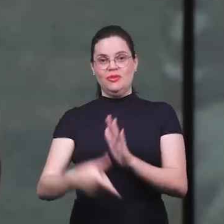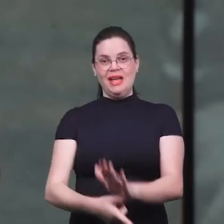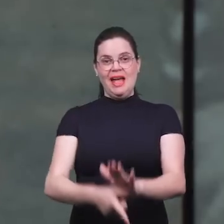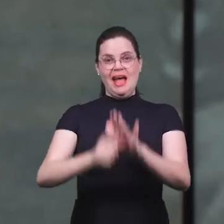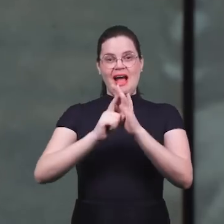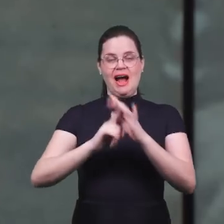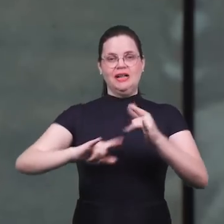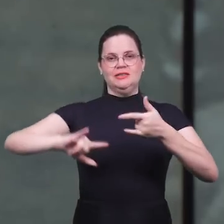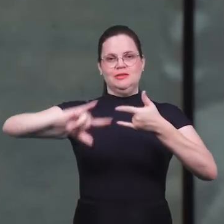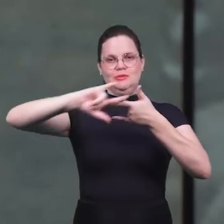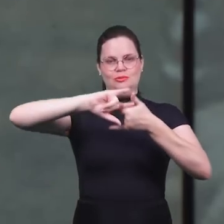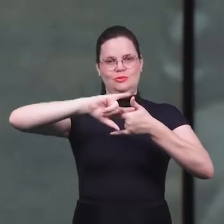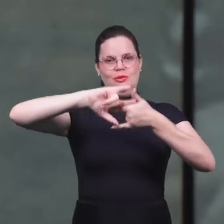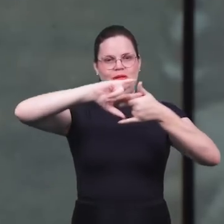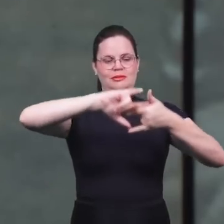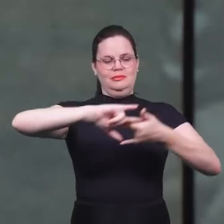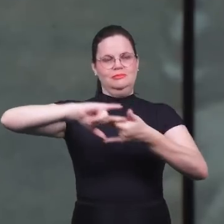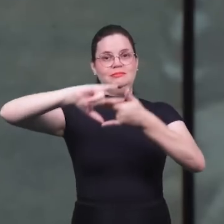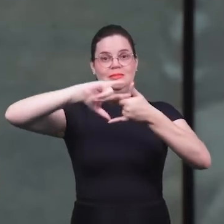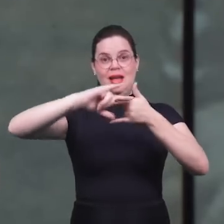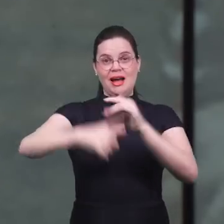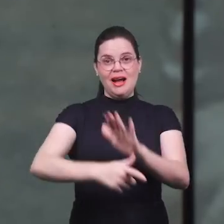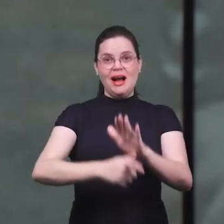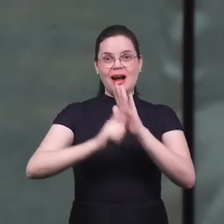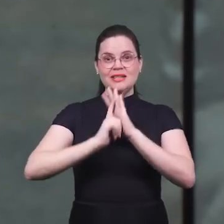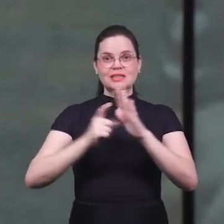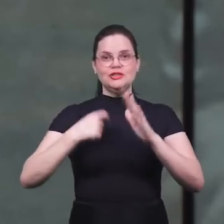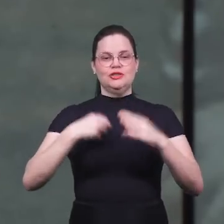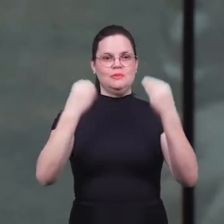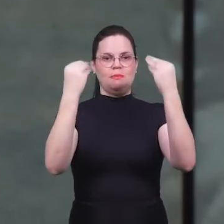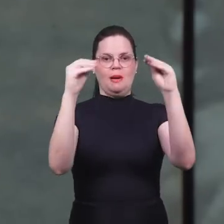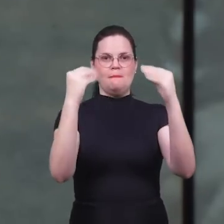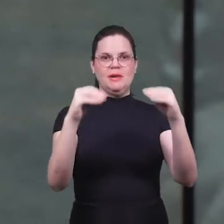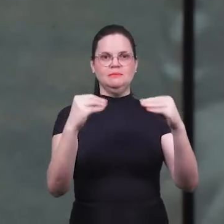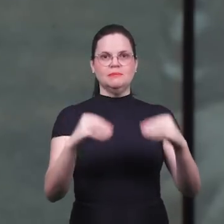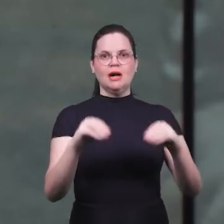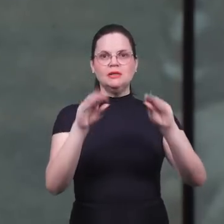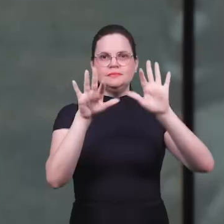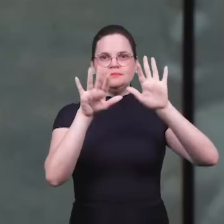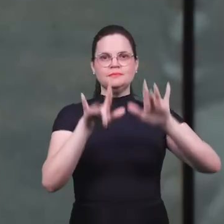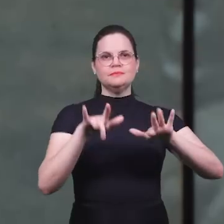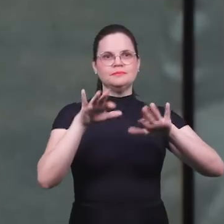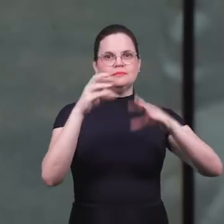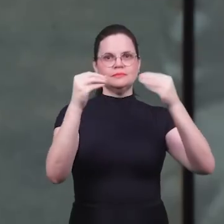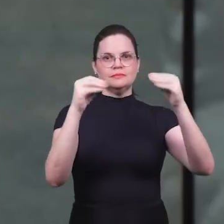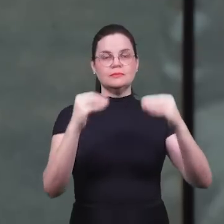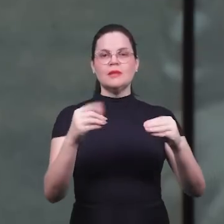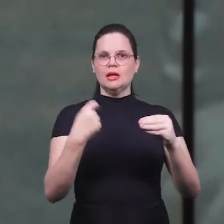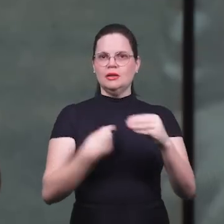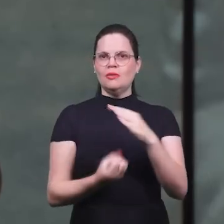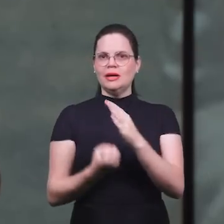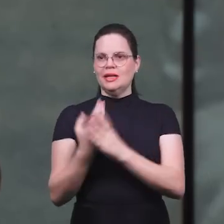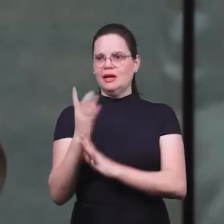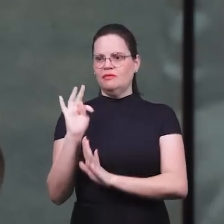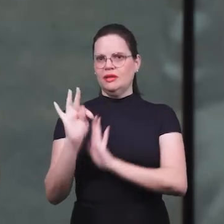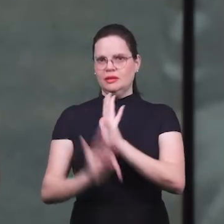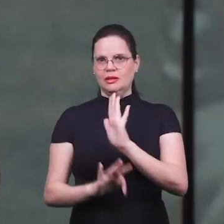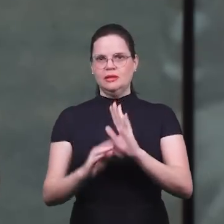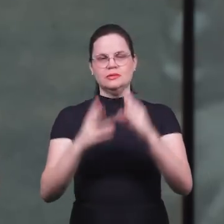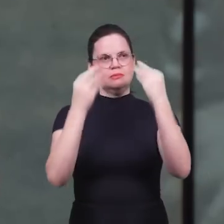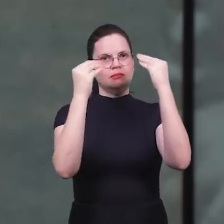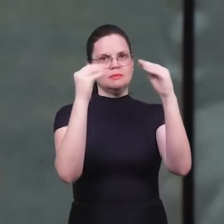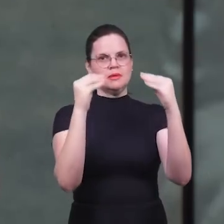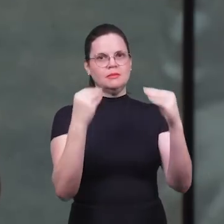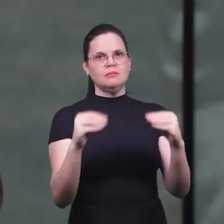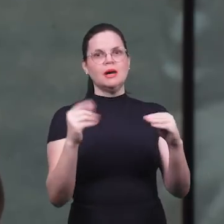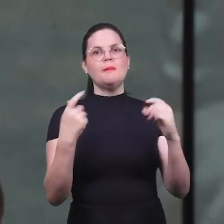né, quando a gente tinha que digitar o comando para que o computador obedecesse aquele comando que a gente fazia. E eu fazia texto para a apresentação de